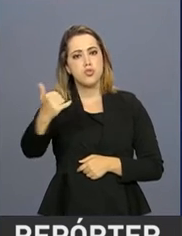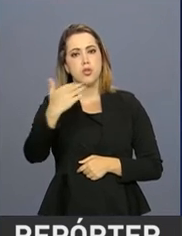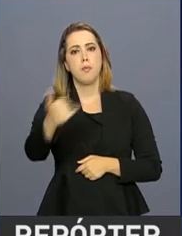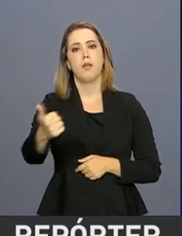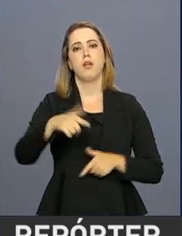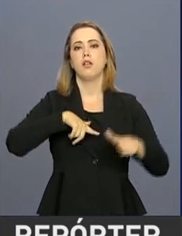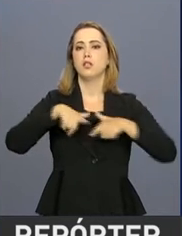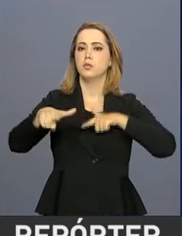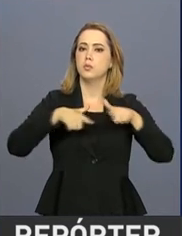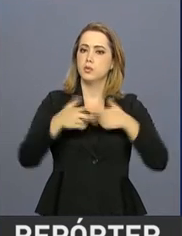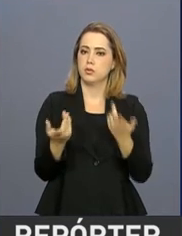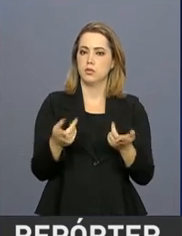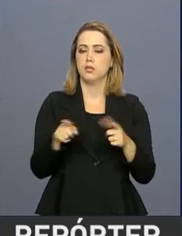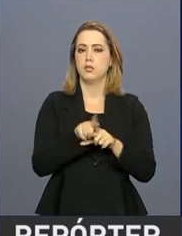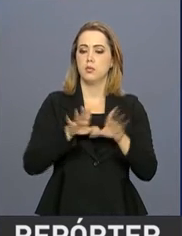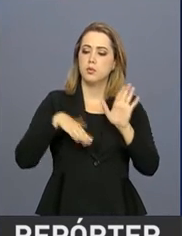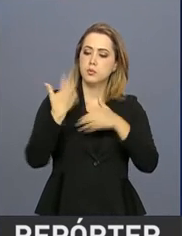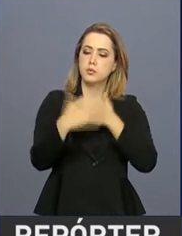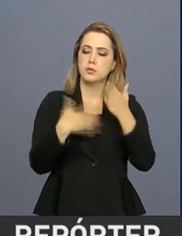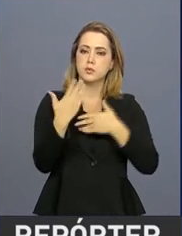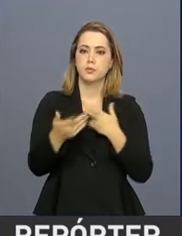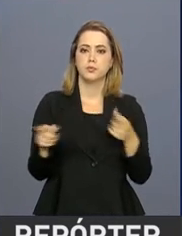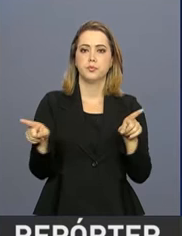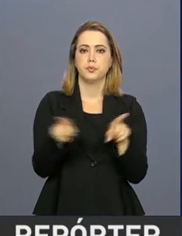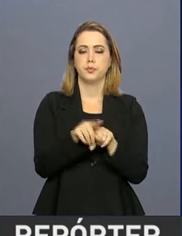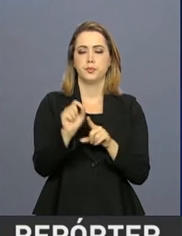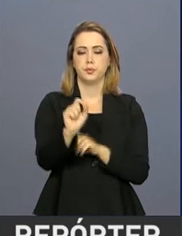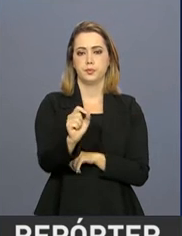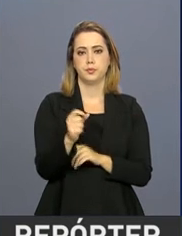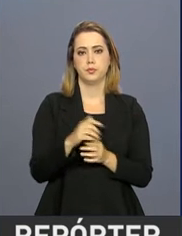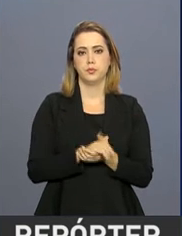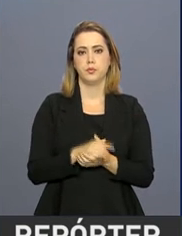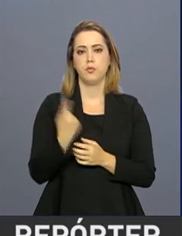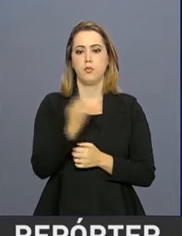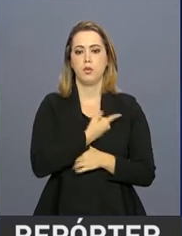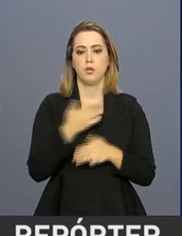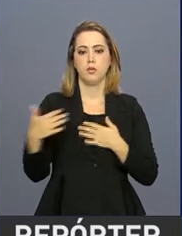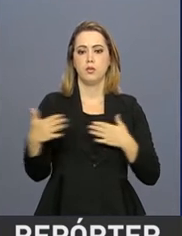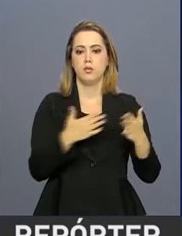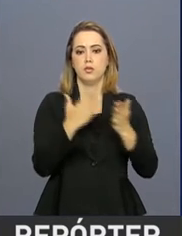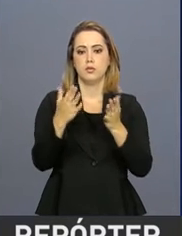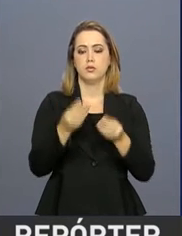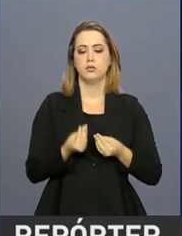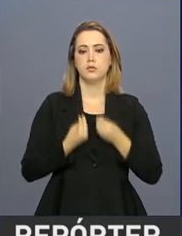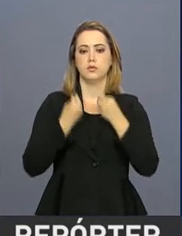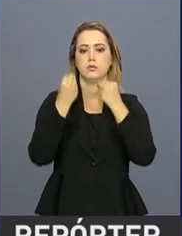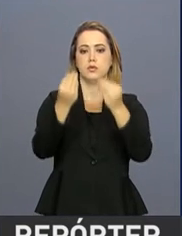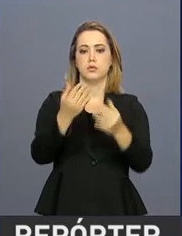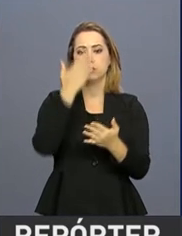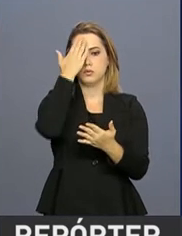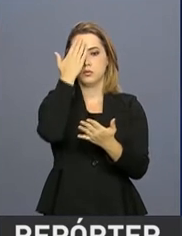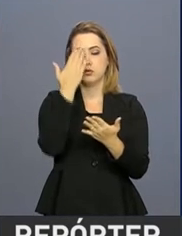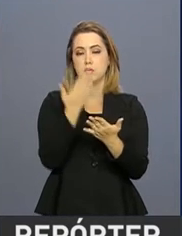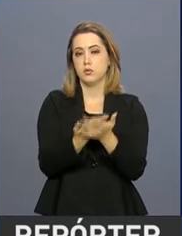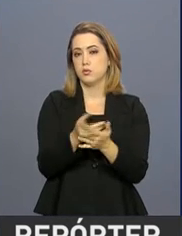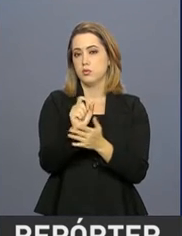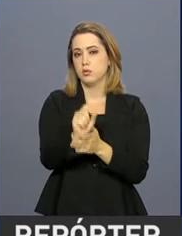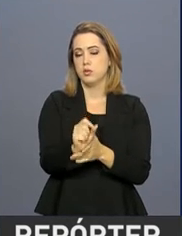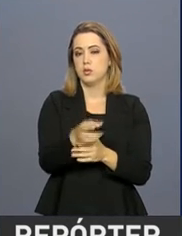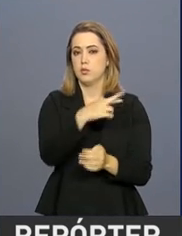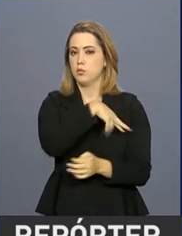para o desenvolvimento não é é também nosso caminho entre a confiança na responsabilidade